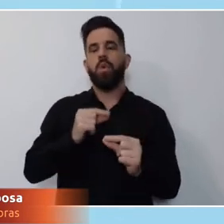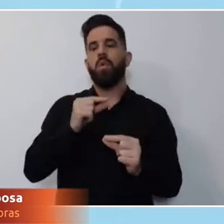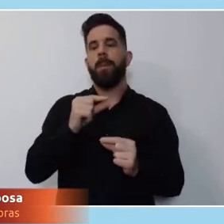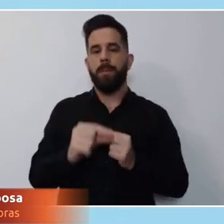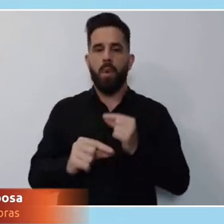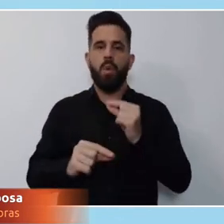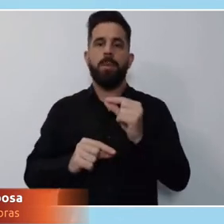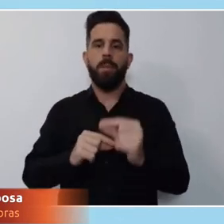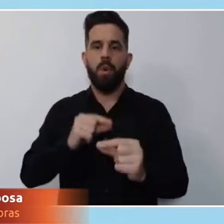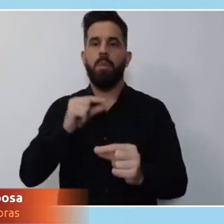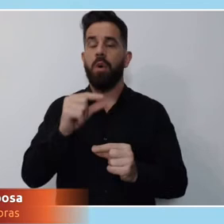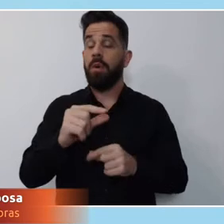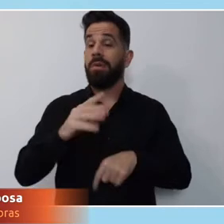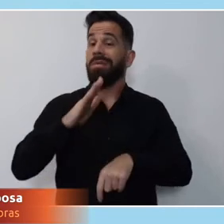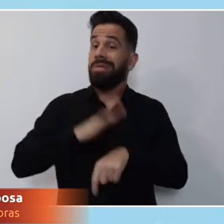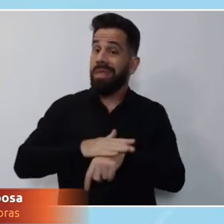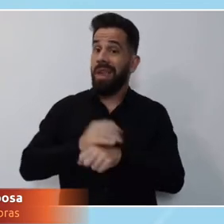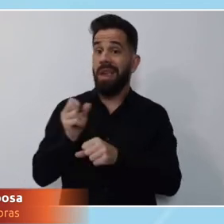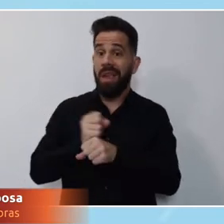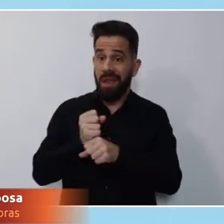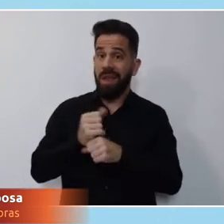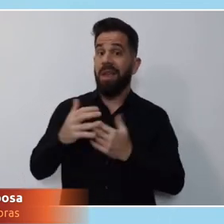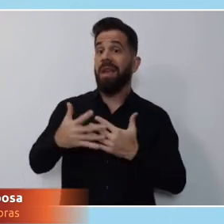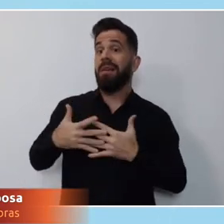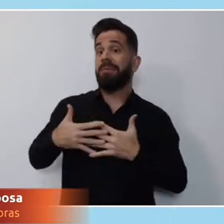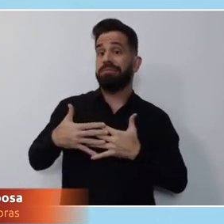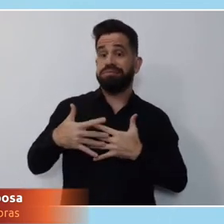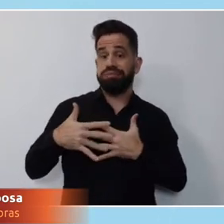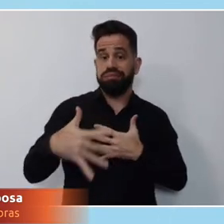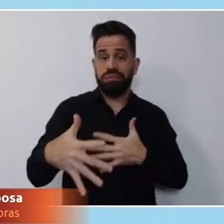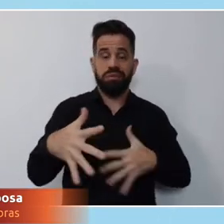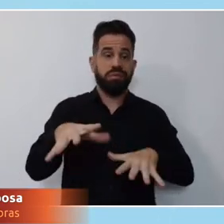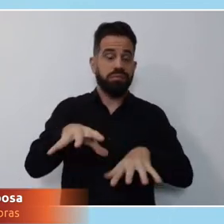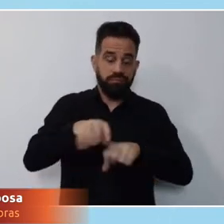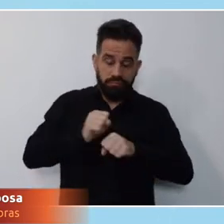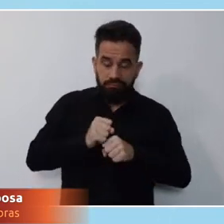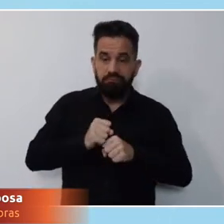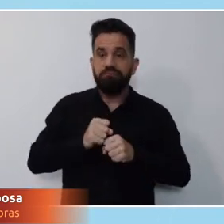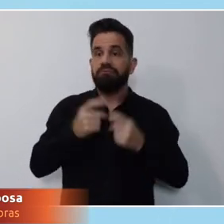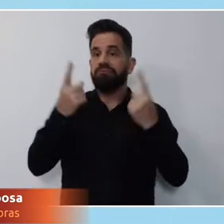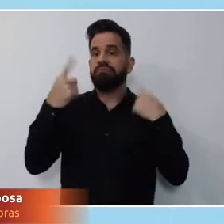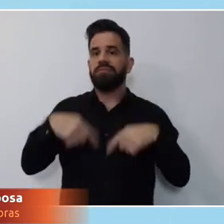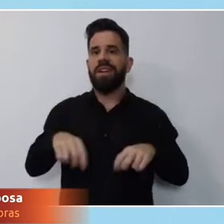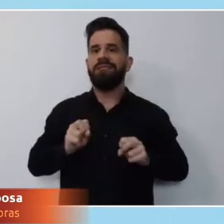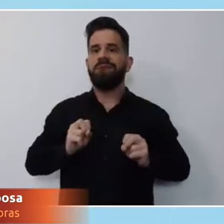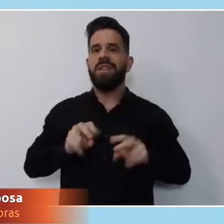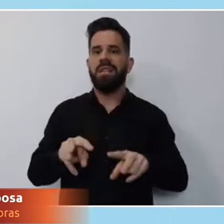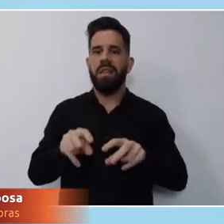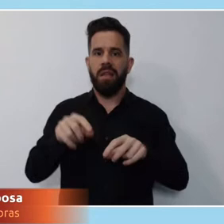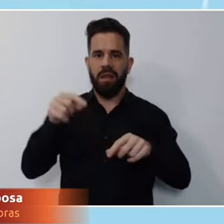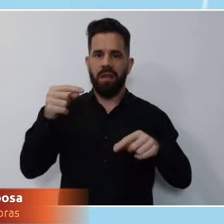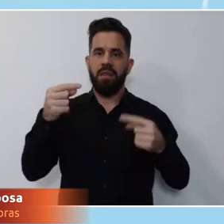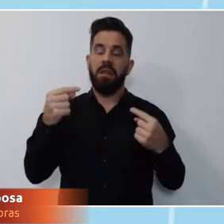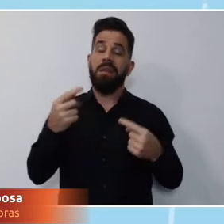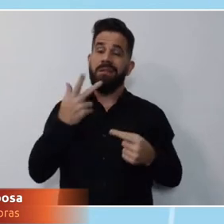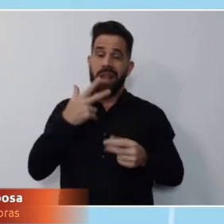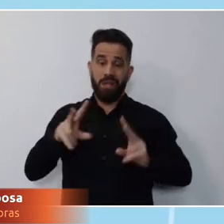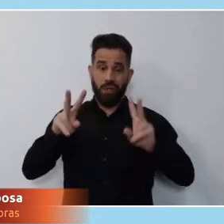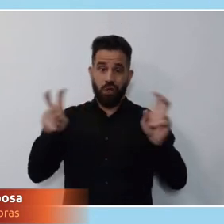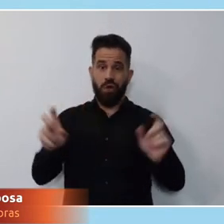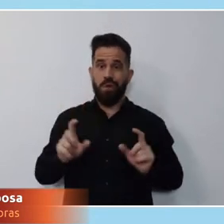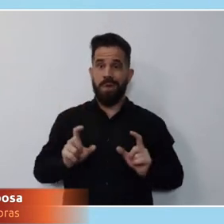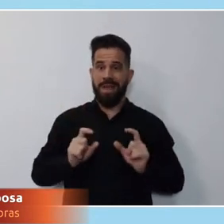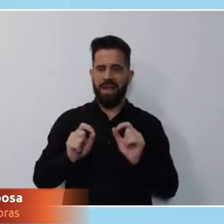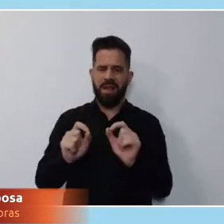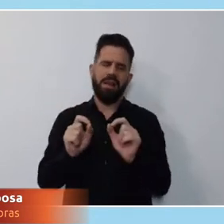ao longo do tempo, você vai acumular a toxicidade desses produtos. E quando a gente fala de câncer, Camila, só para falar bem